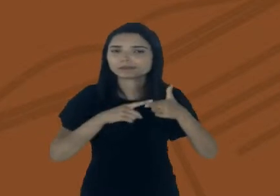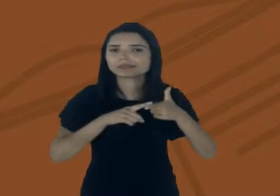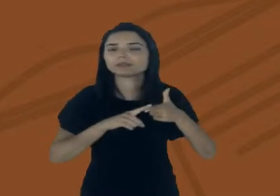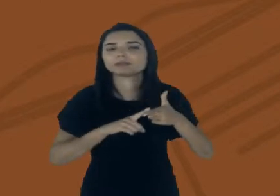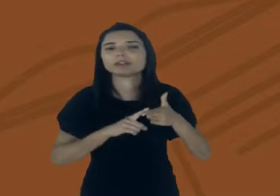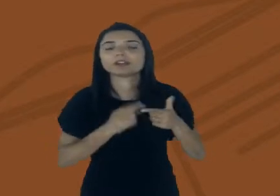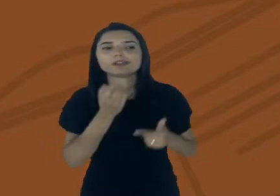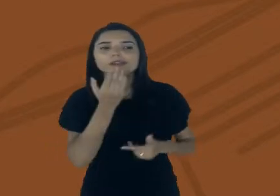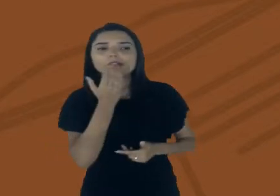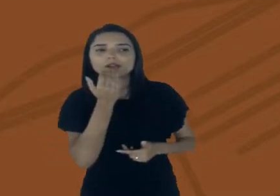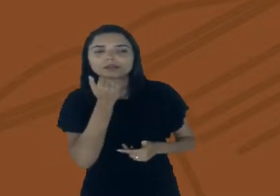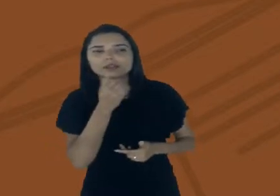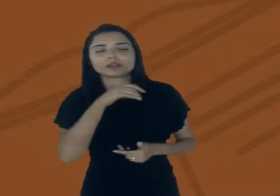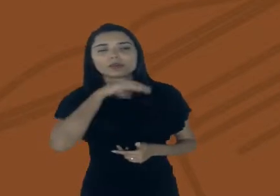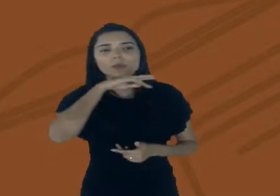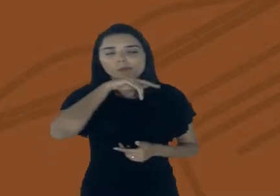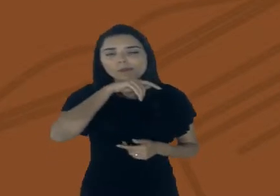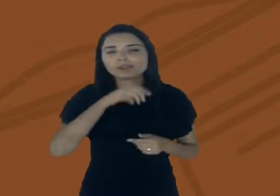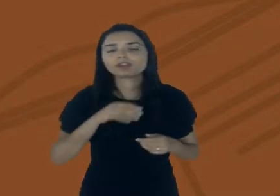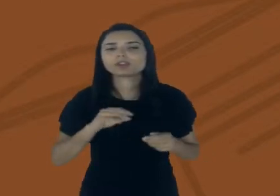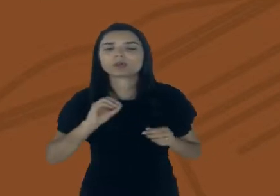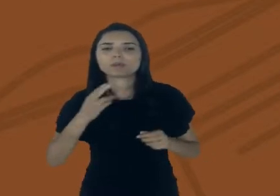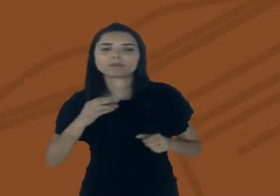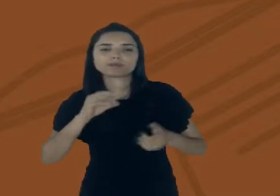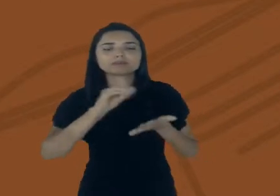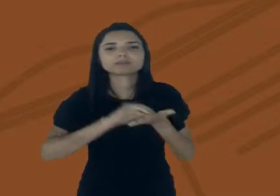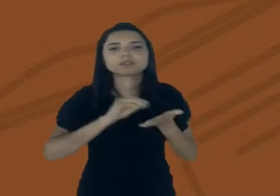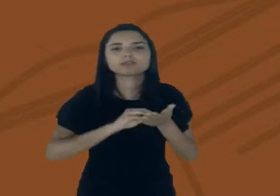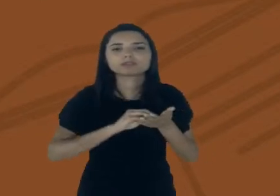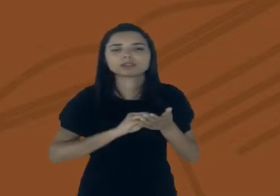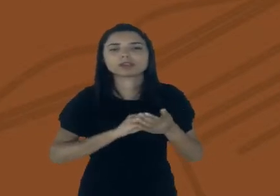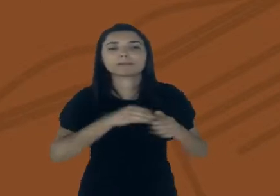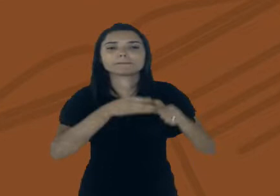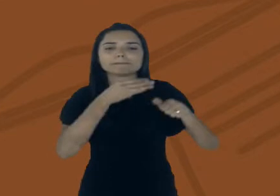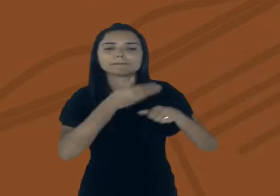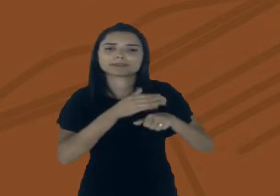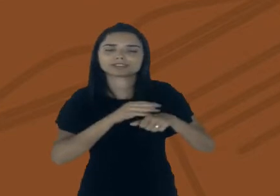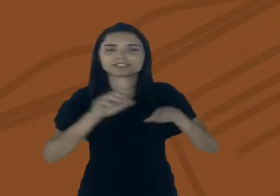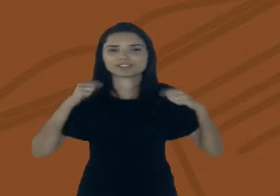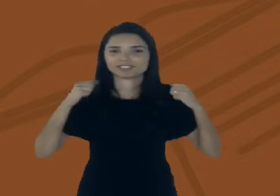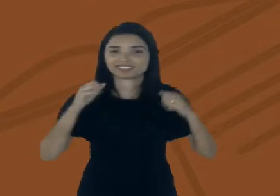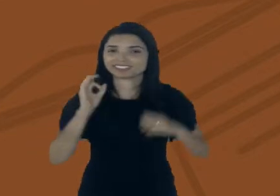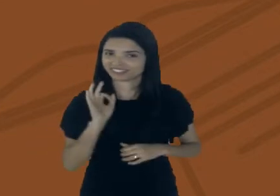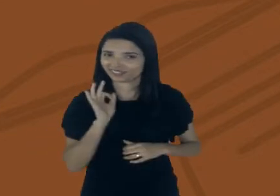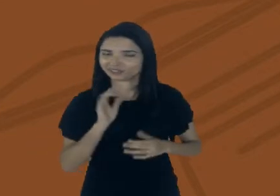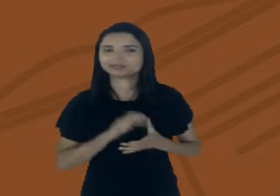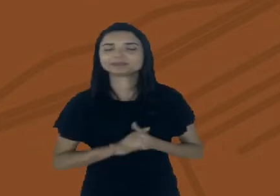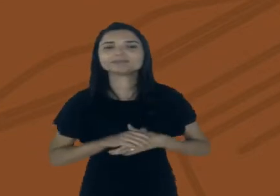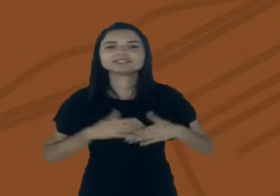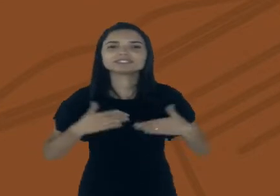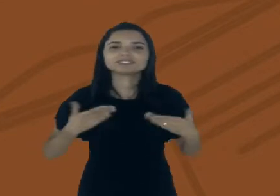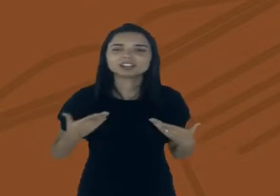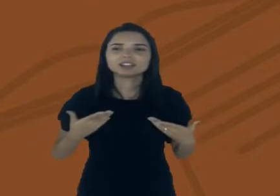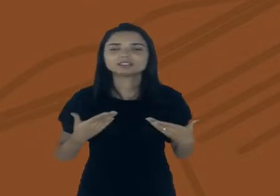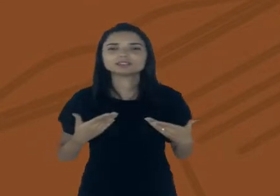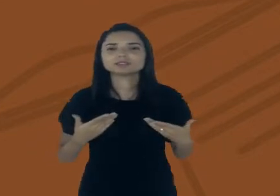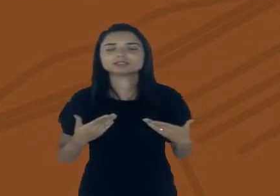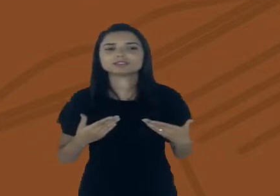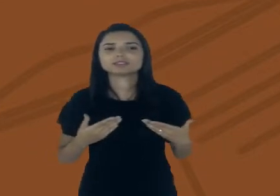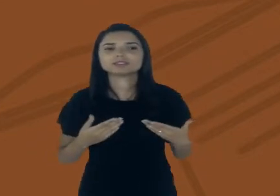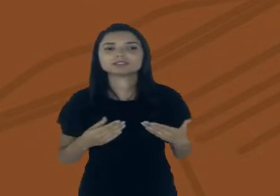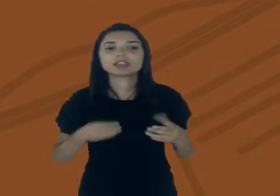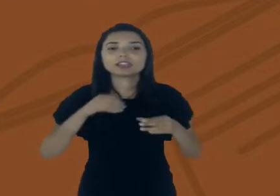má alimentação, na falta de exercício físico, tá bom? Então, ainda sobre esse conceito do